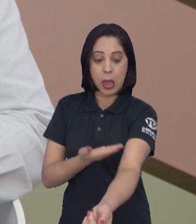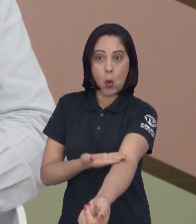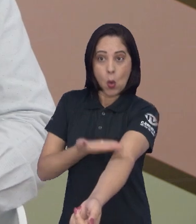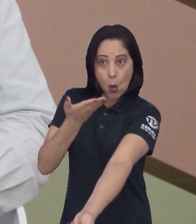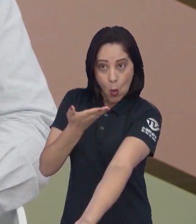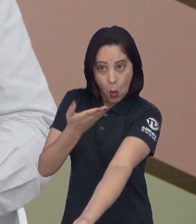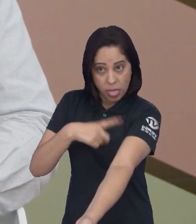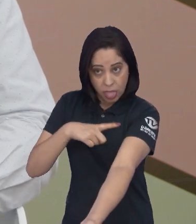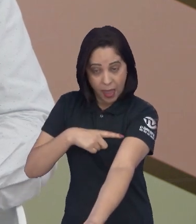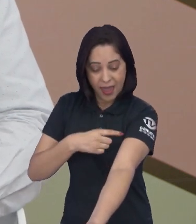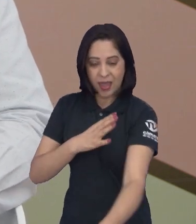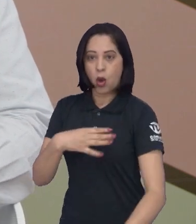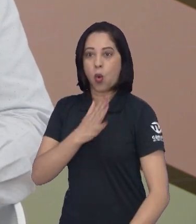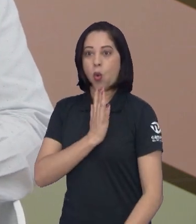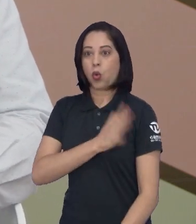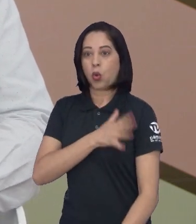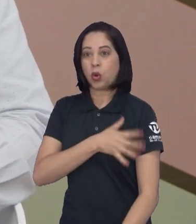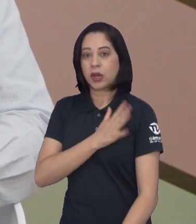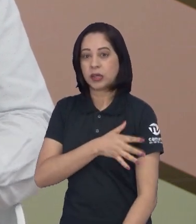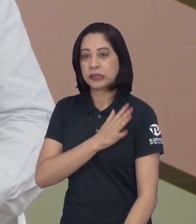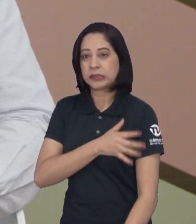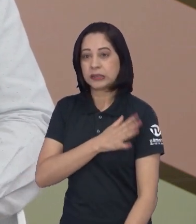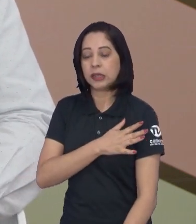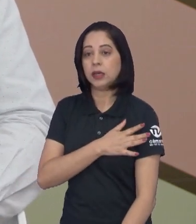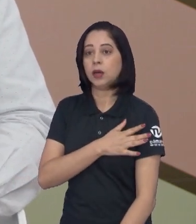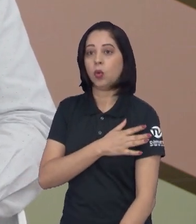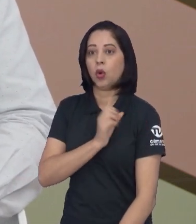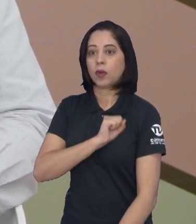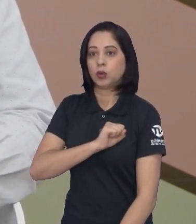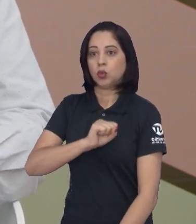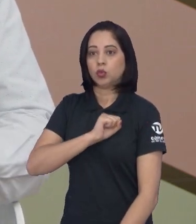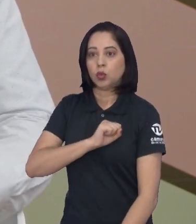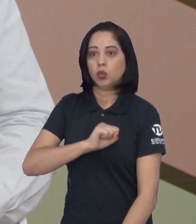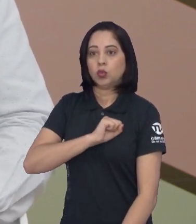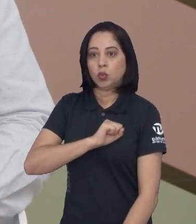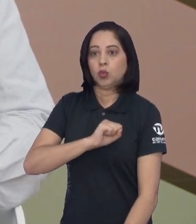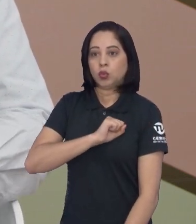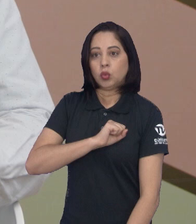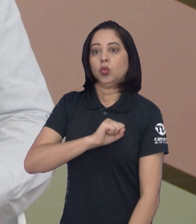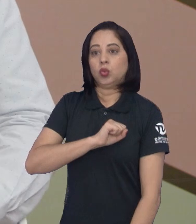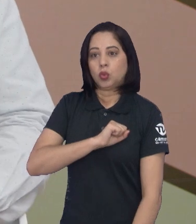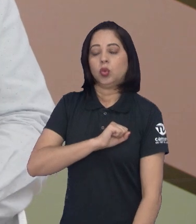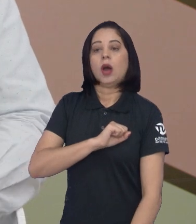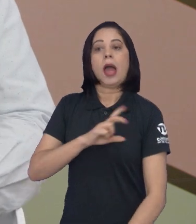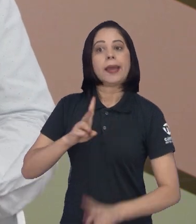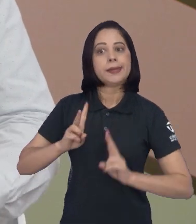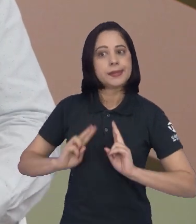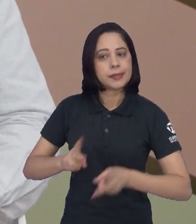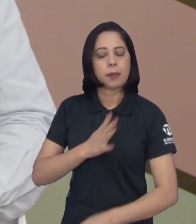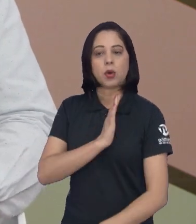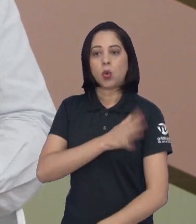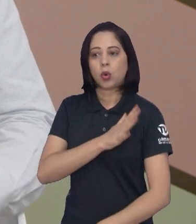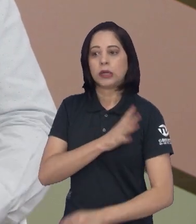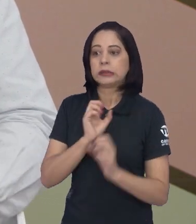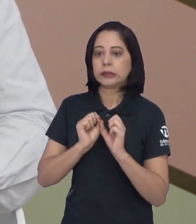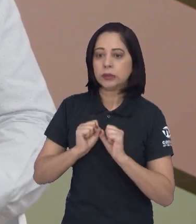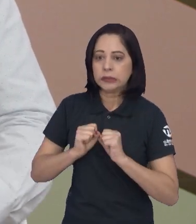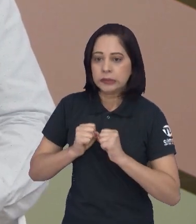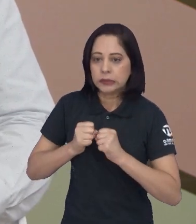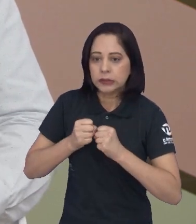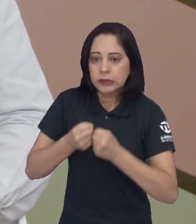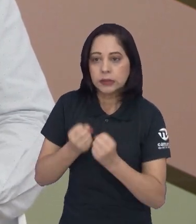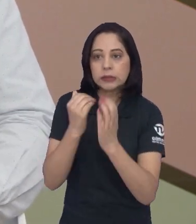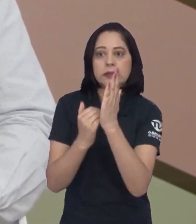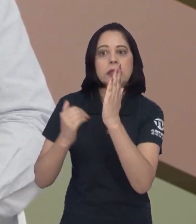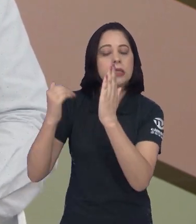mais aumentado e o coração bate sei lá 100.000 vezes por dia então você imagina esse esforço prolongadamente por 20 30